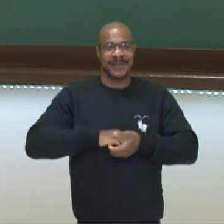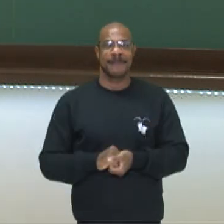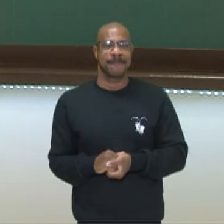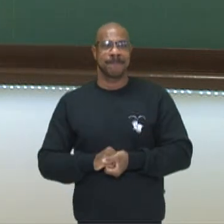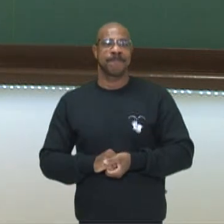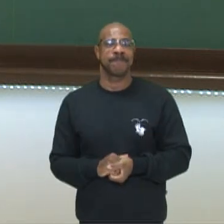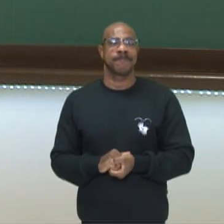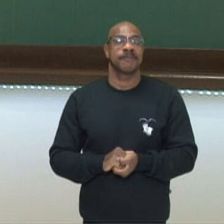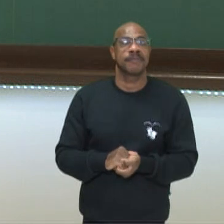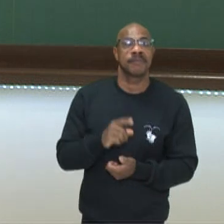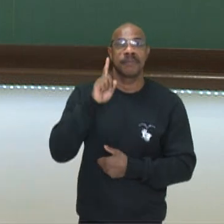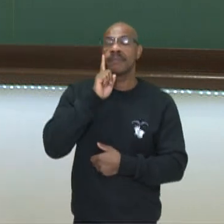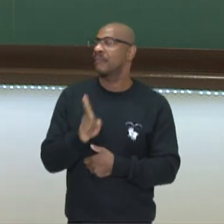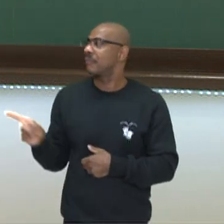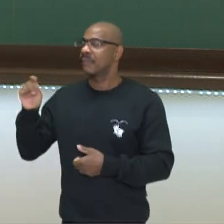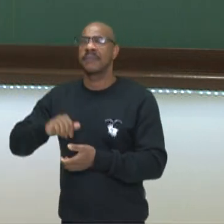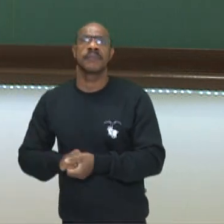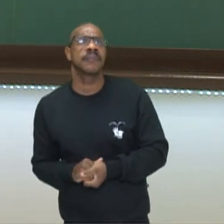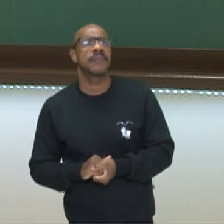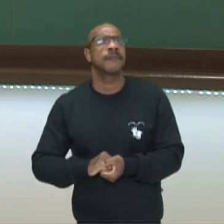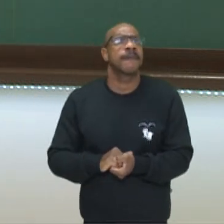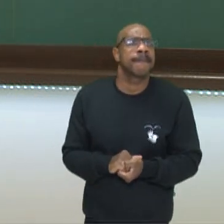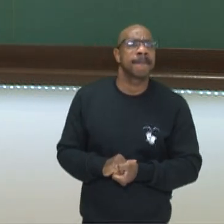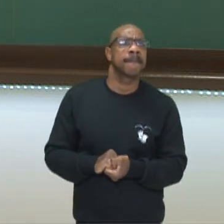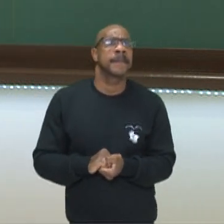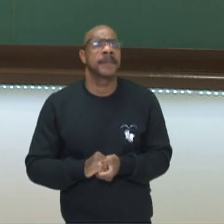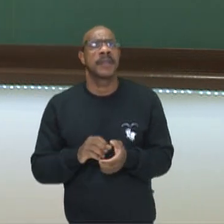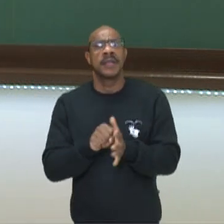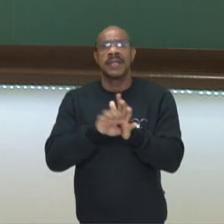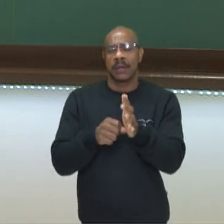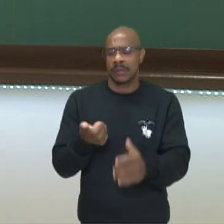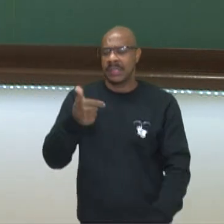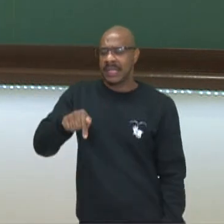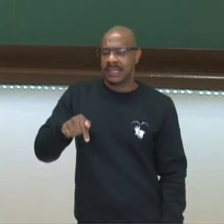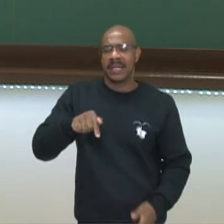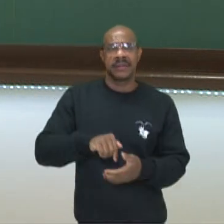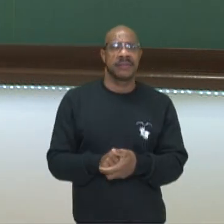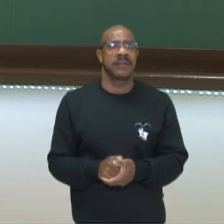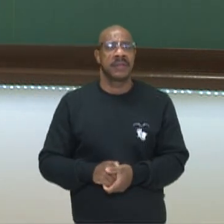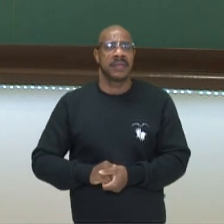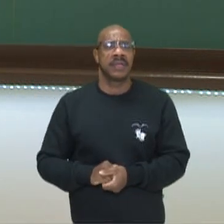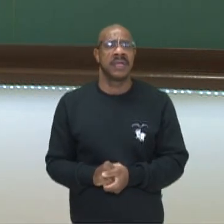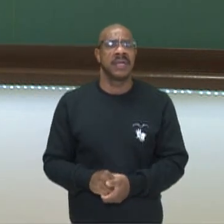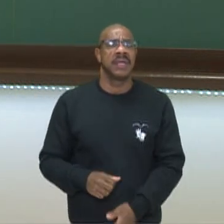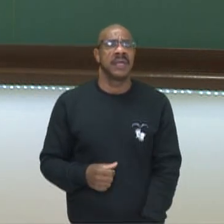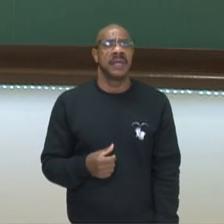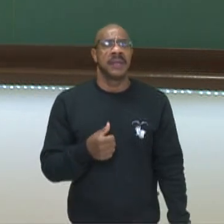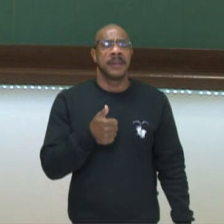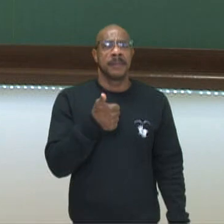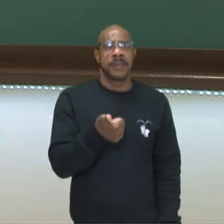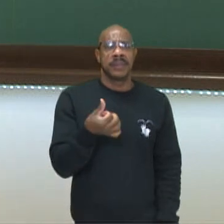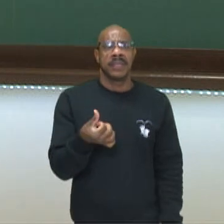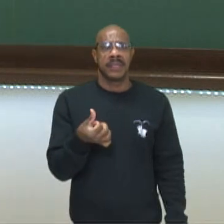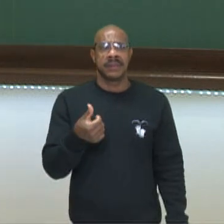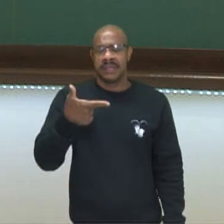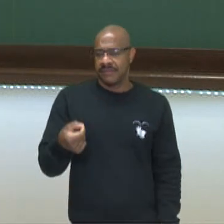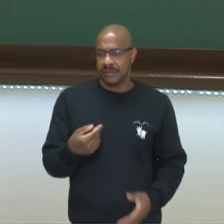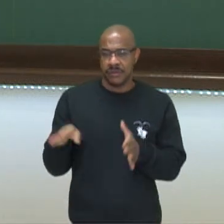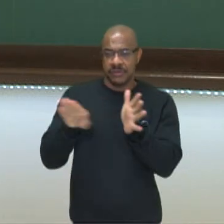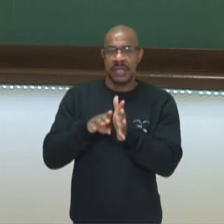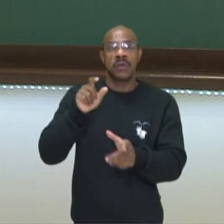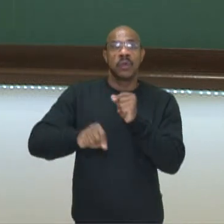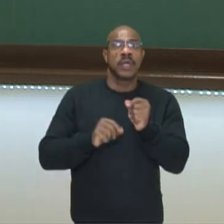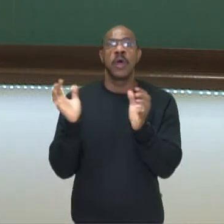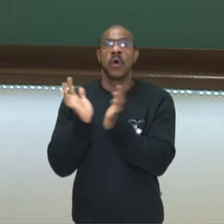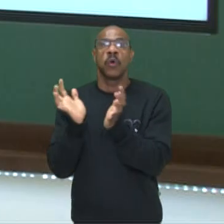né? Galera, aqui, ó, início do século XVII, o ano 1620. Chega, né,